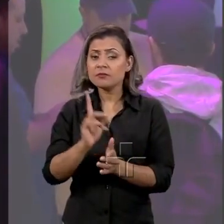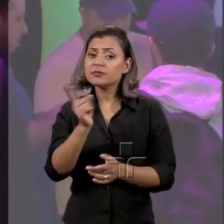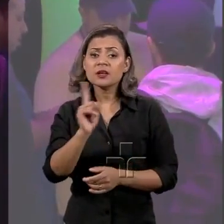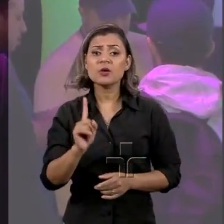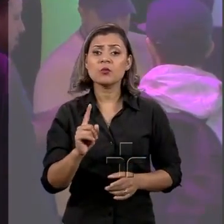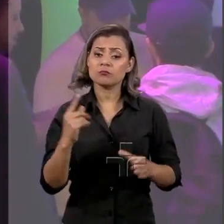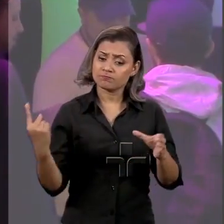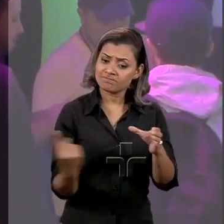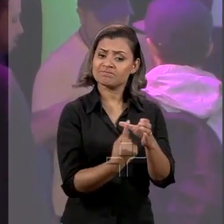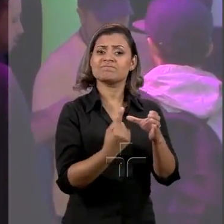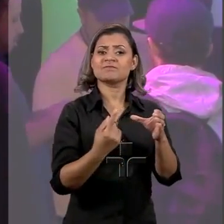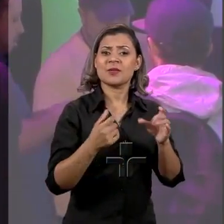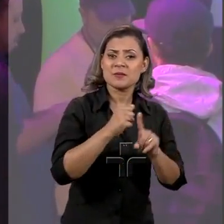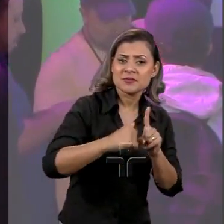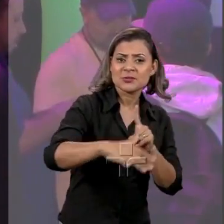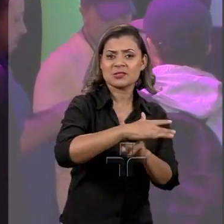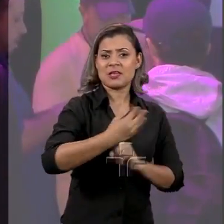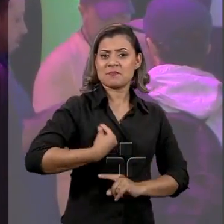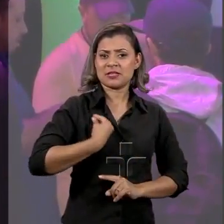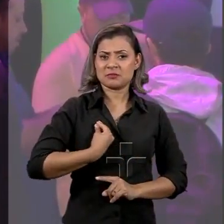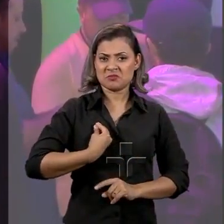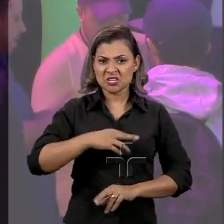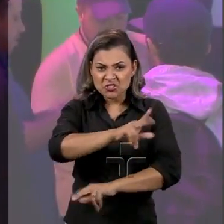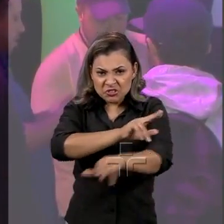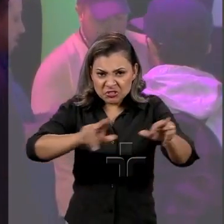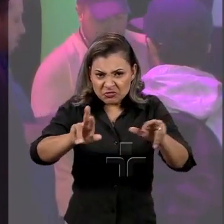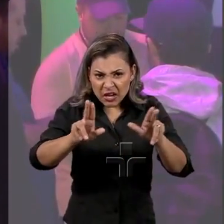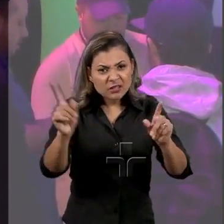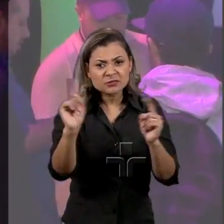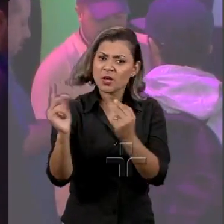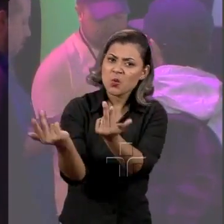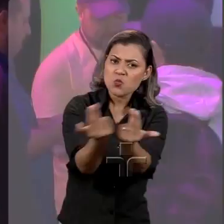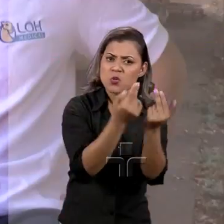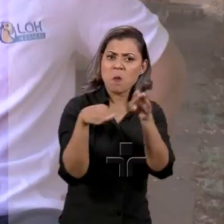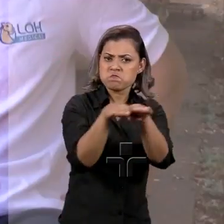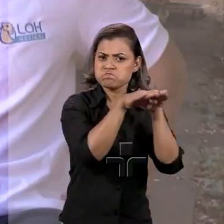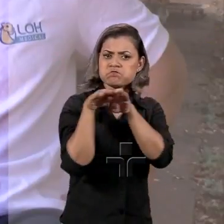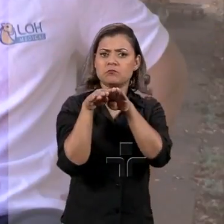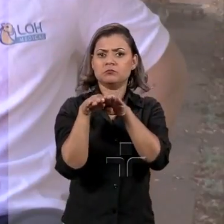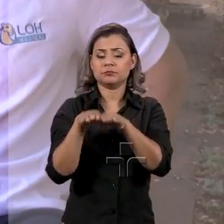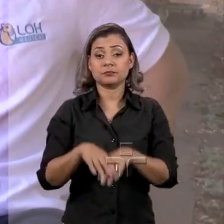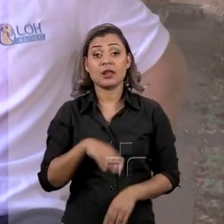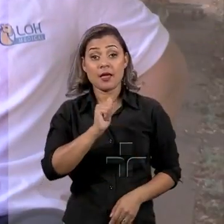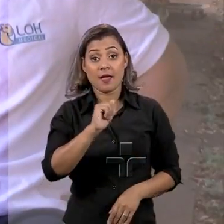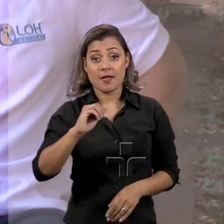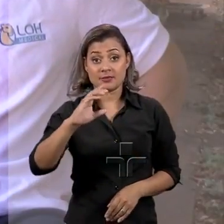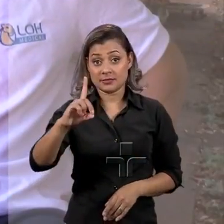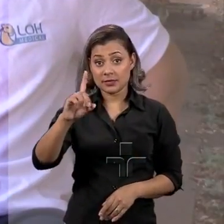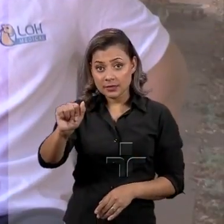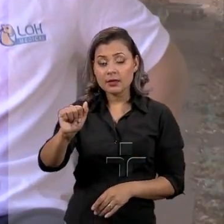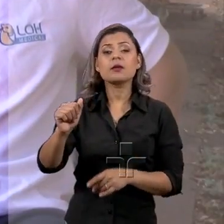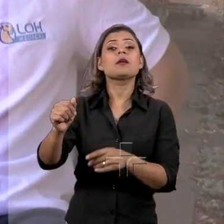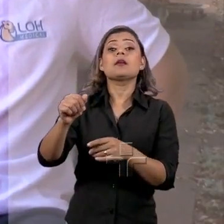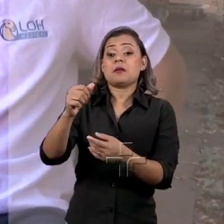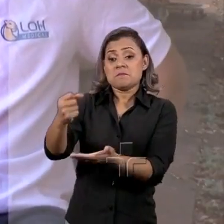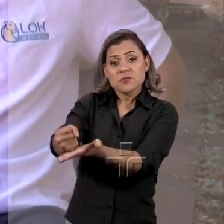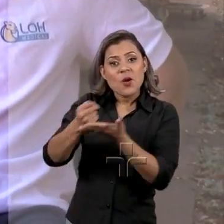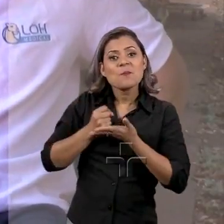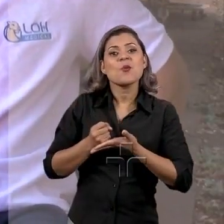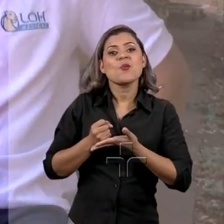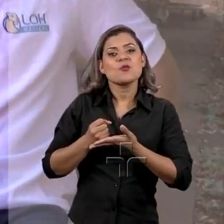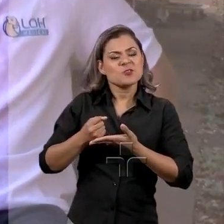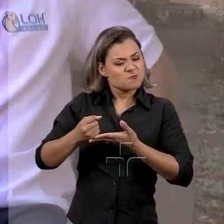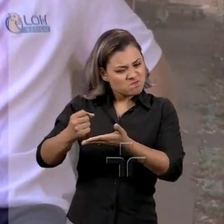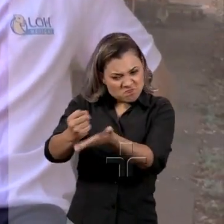seja parte da sociedade. Ela não é diferente dos outros, ela é igual às outras pessoas. A CD, assim, ela me deu um apoio, deu uma moral, falou: ó,